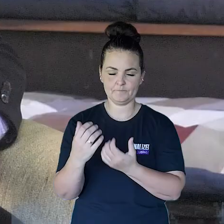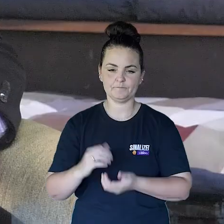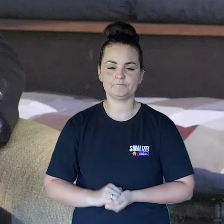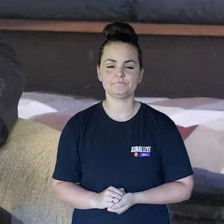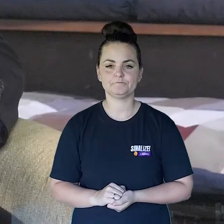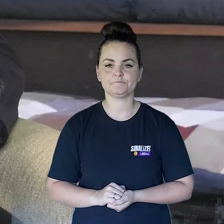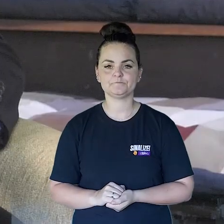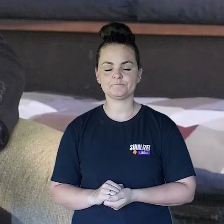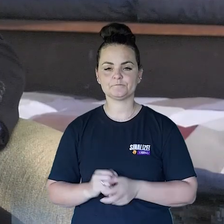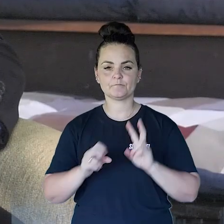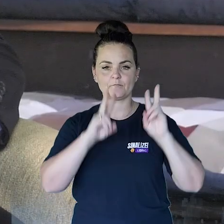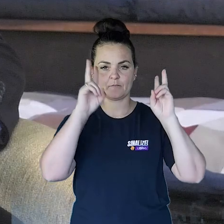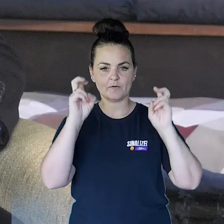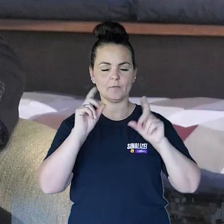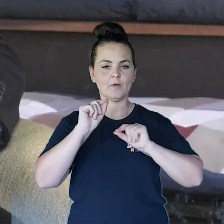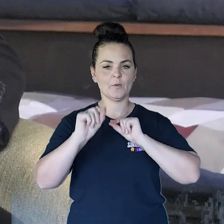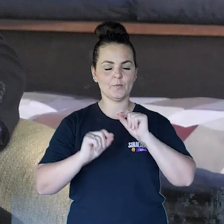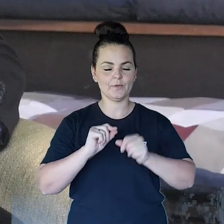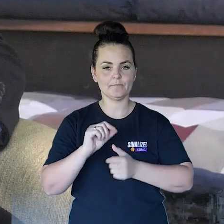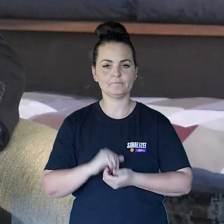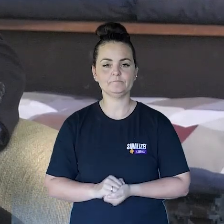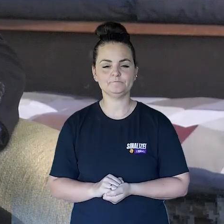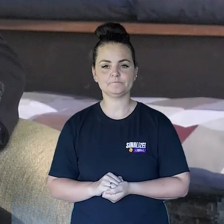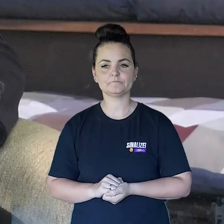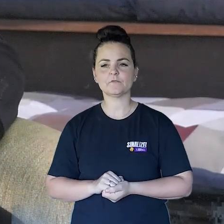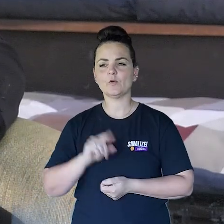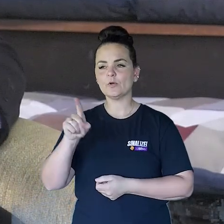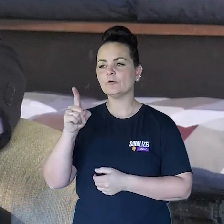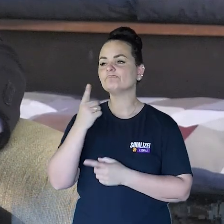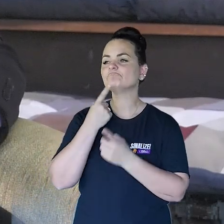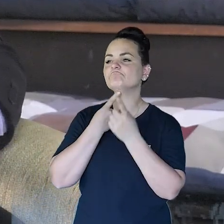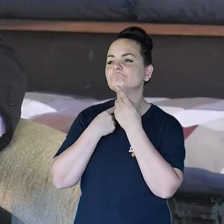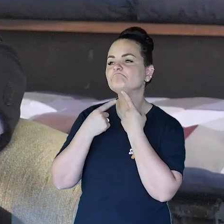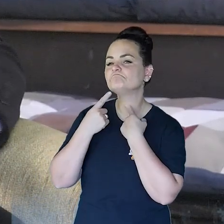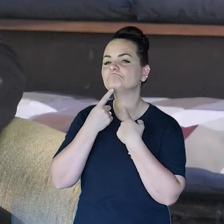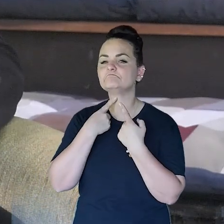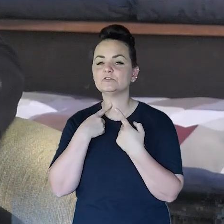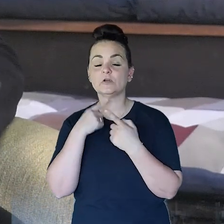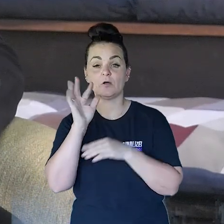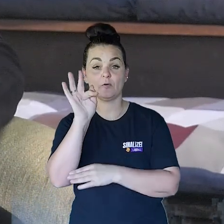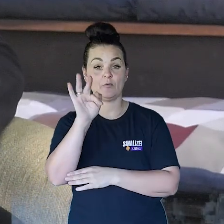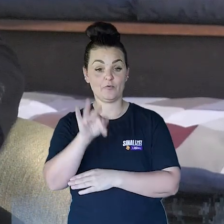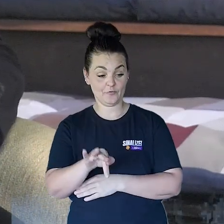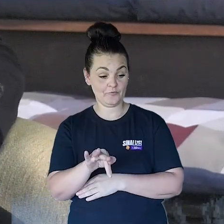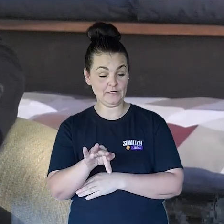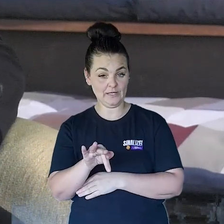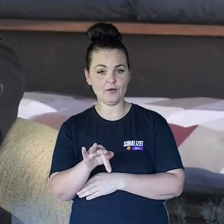Vereador, vamos falar sobre o impacto que você deseja deixar ao